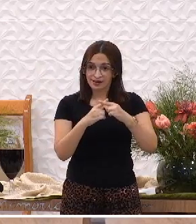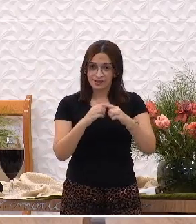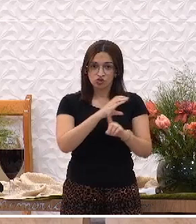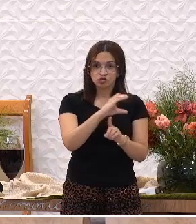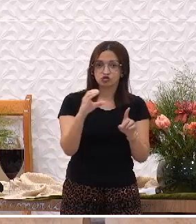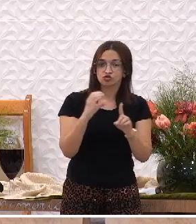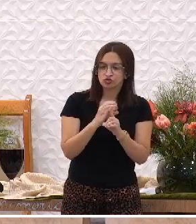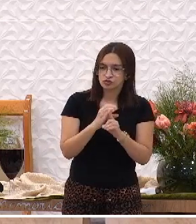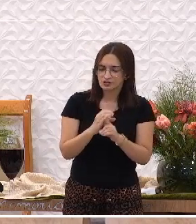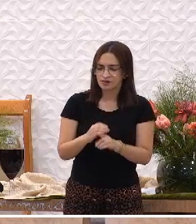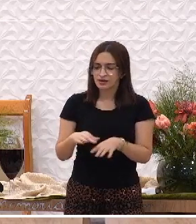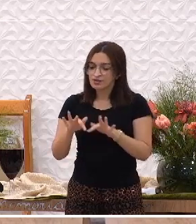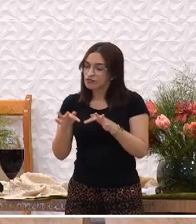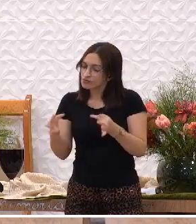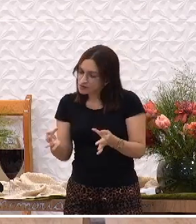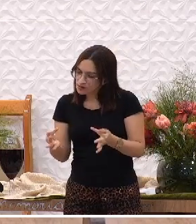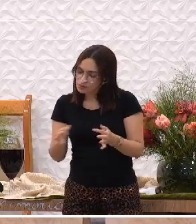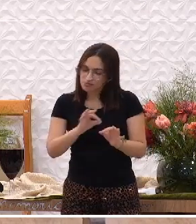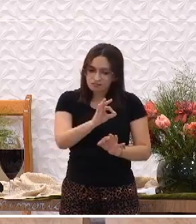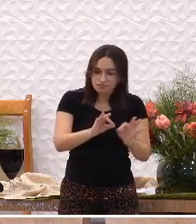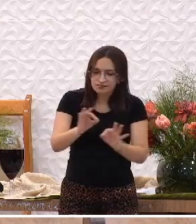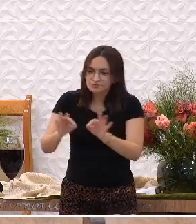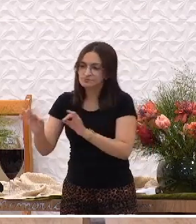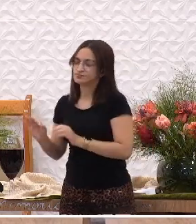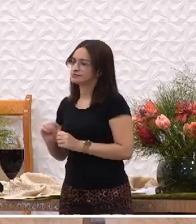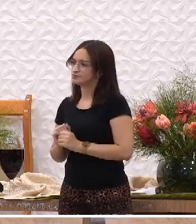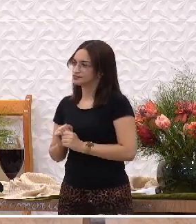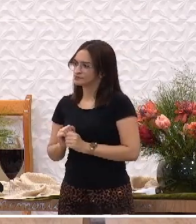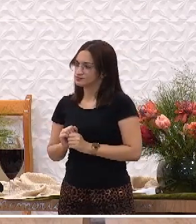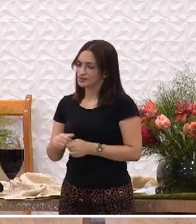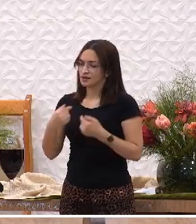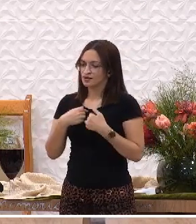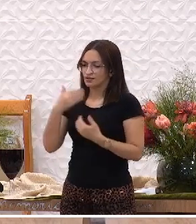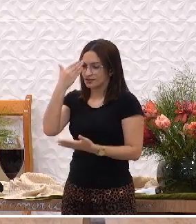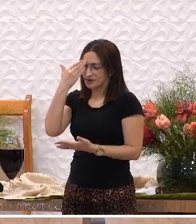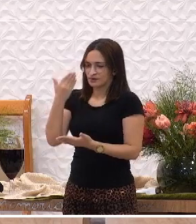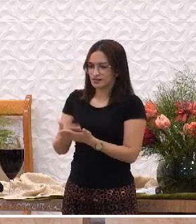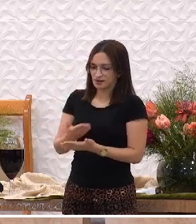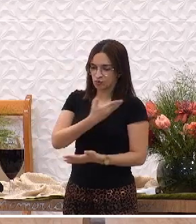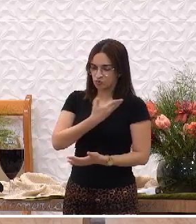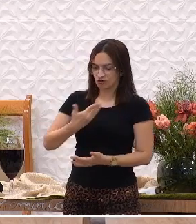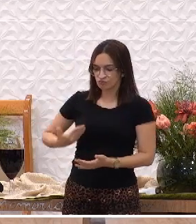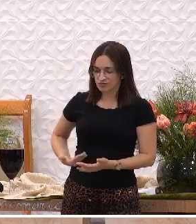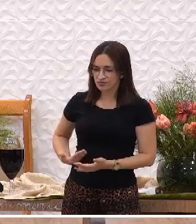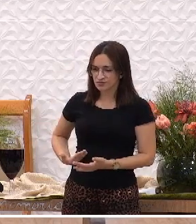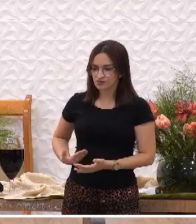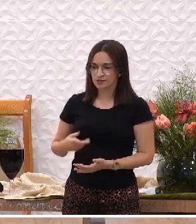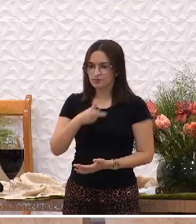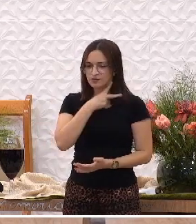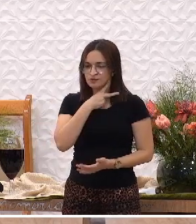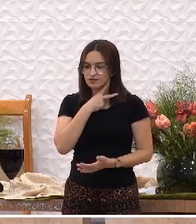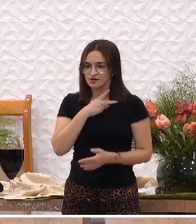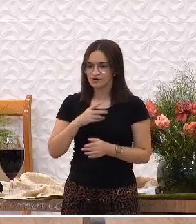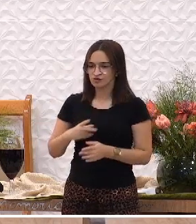ensina. E acredito que a forma de governo presbiteriano ela se aproxima do que a Bíblia ensina. Tá? E aí pode passar. E aí, para